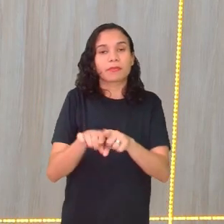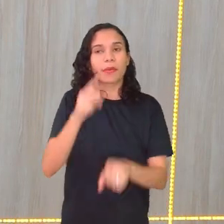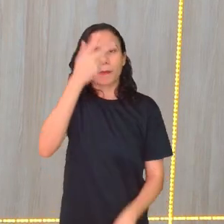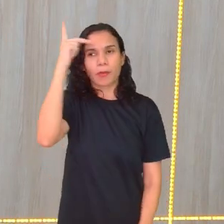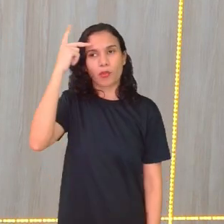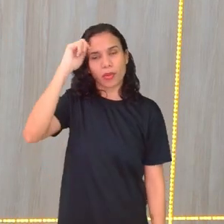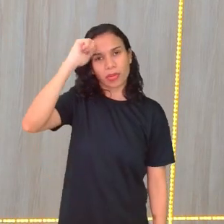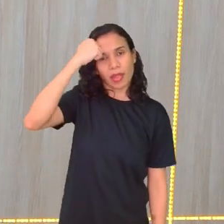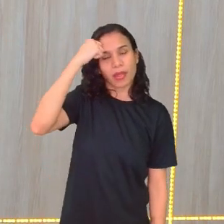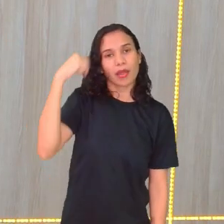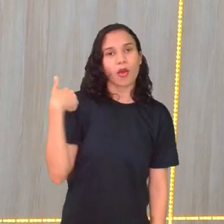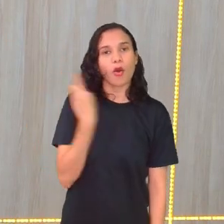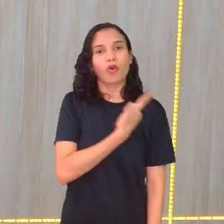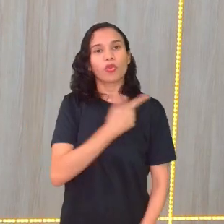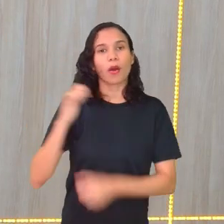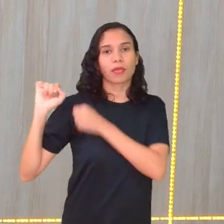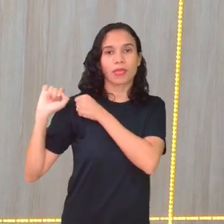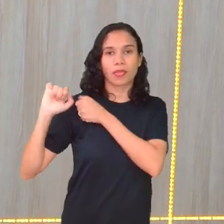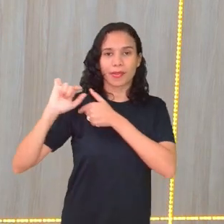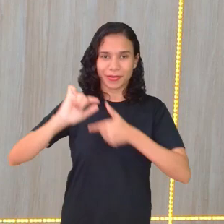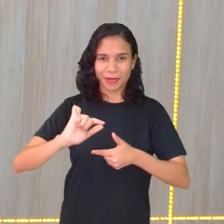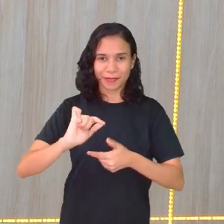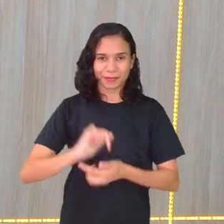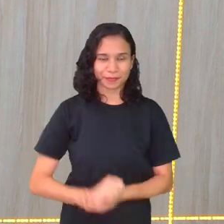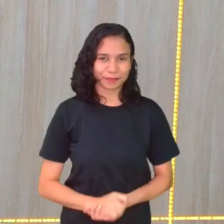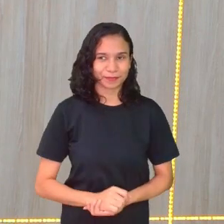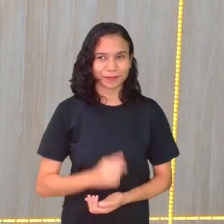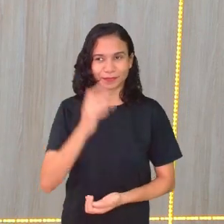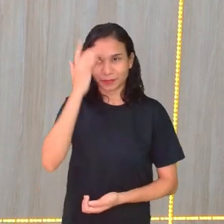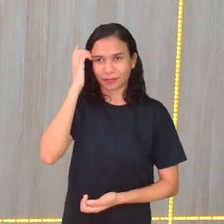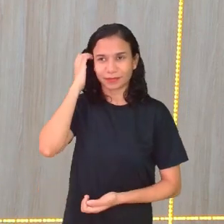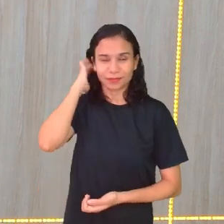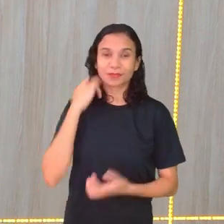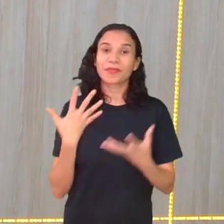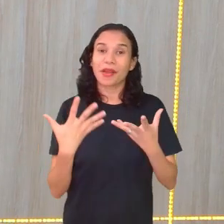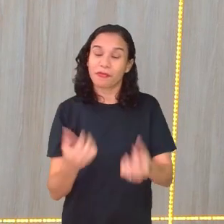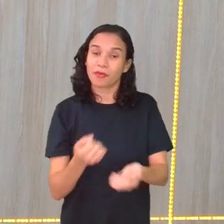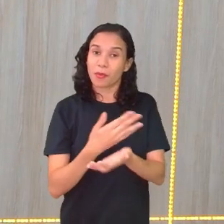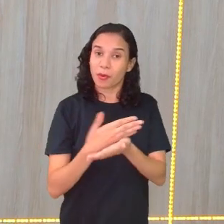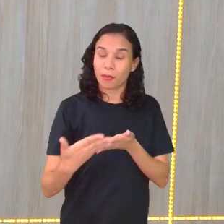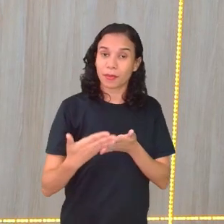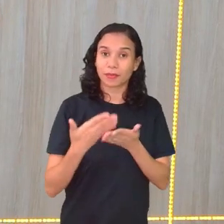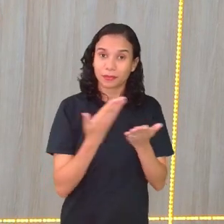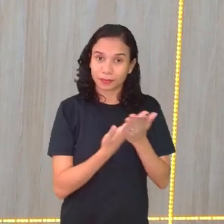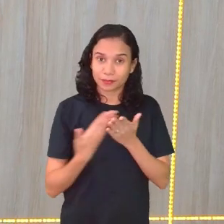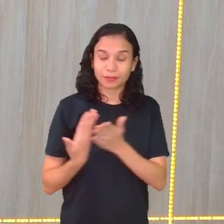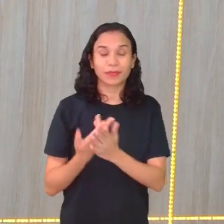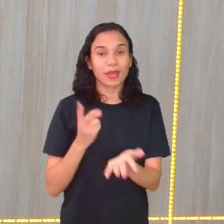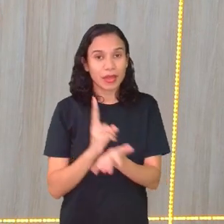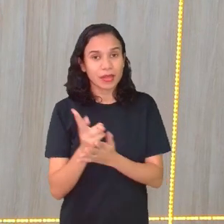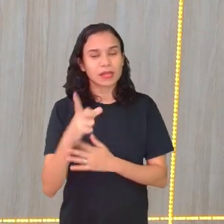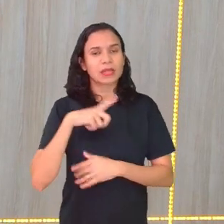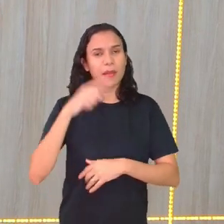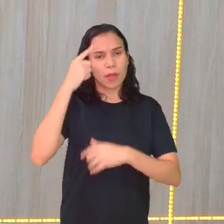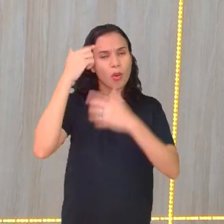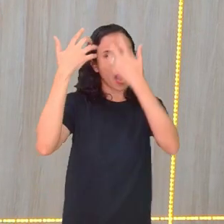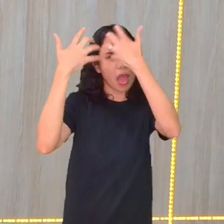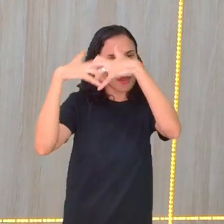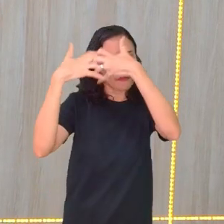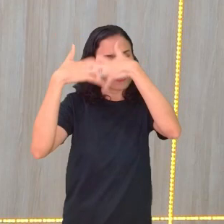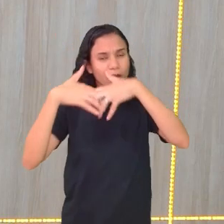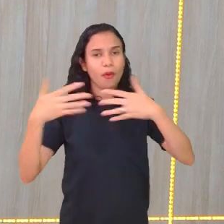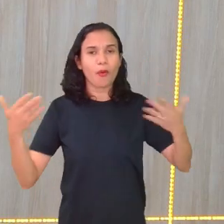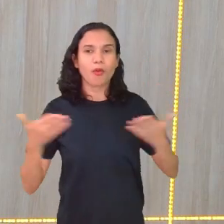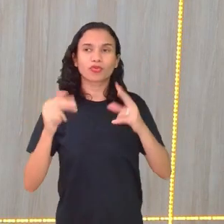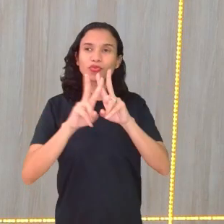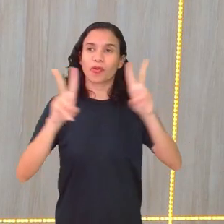aula é justamente esse, Nossas Raízes. Vamos começar a nossa aula. Vocês sabem que eu sempre começo com uma reflexão. Hoje é com